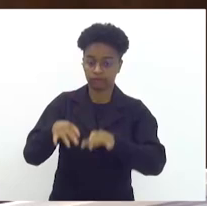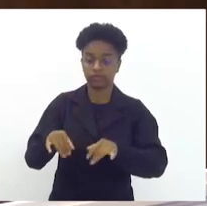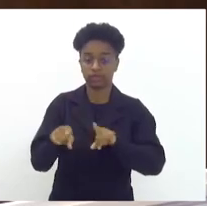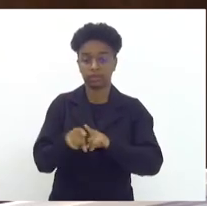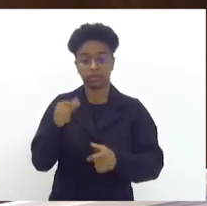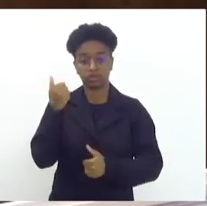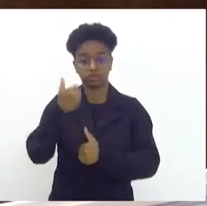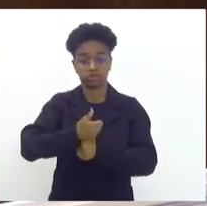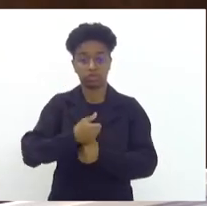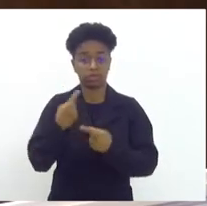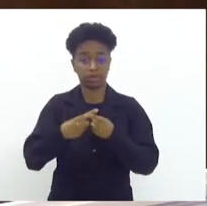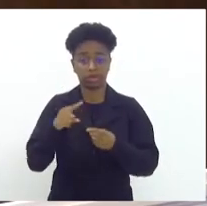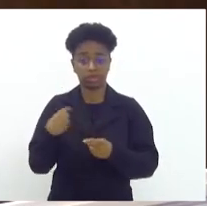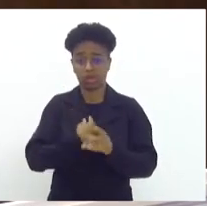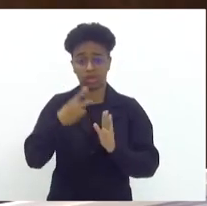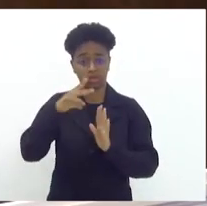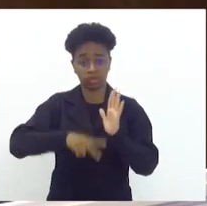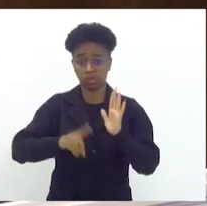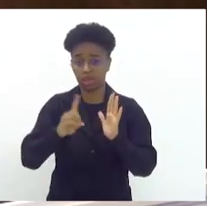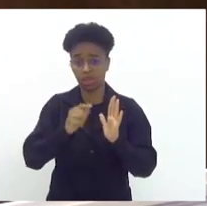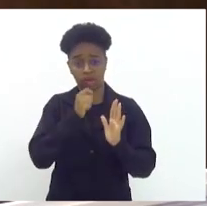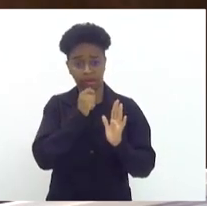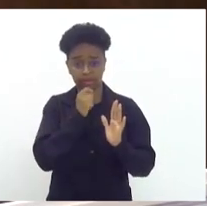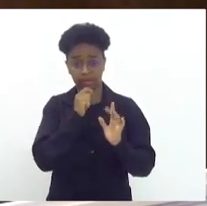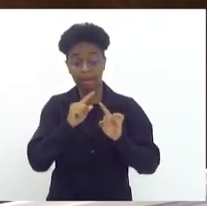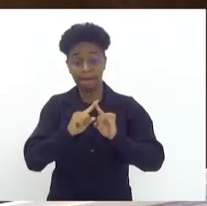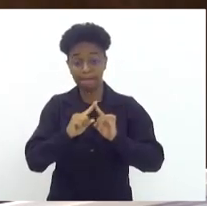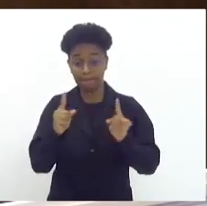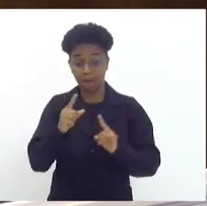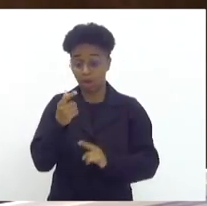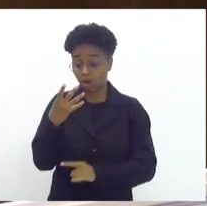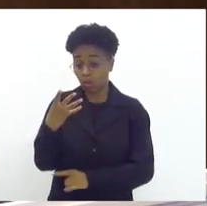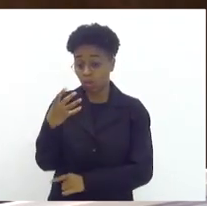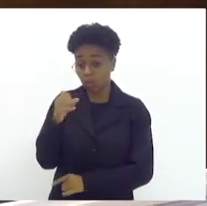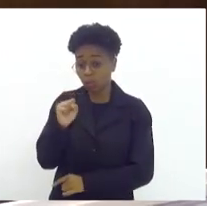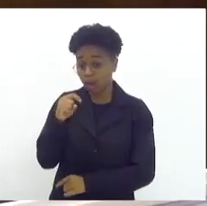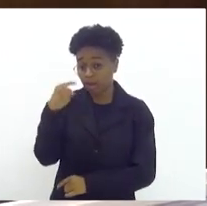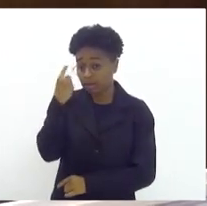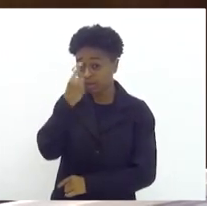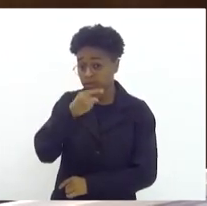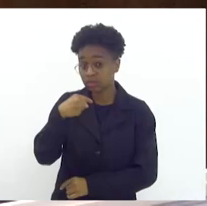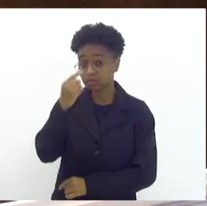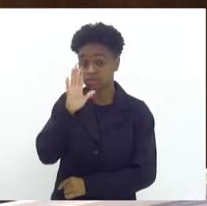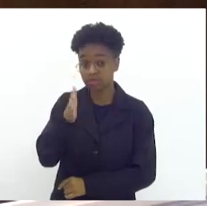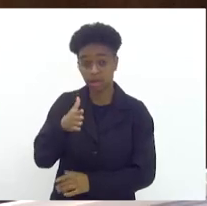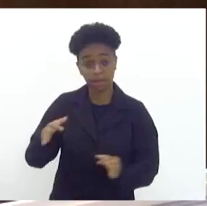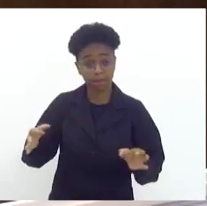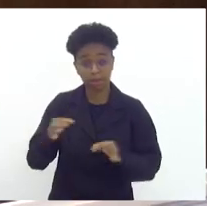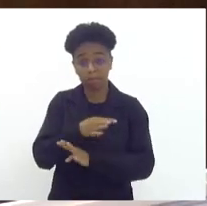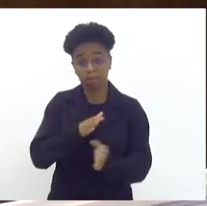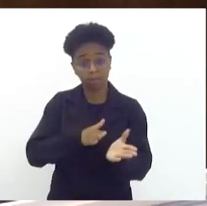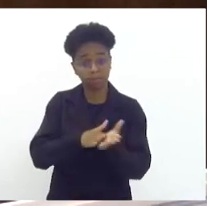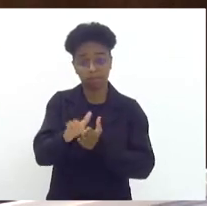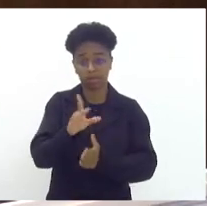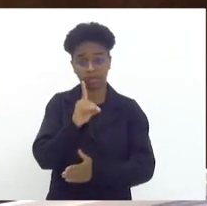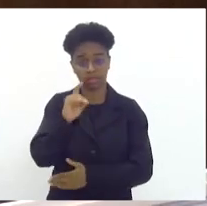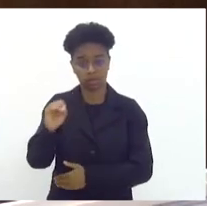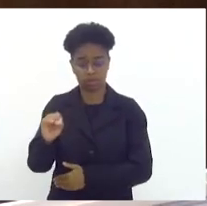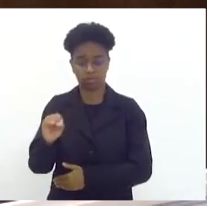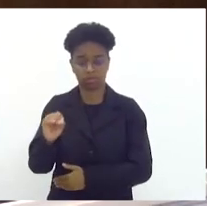substitutivo que a gente nem leu mas em 48 horas tá publicado no Diário Oficial